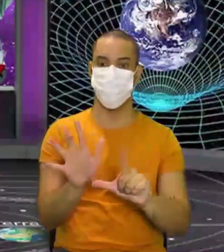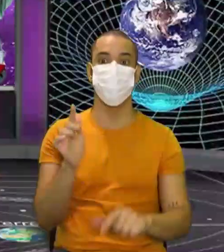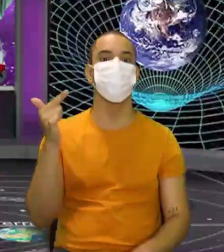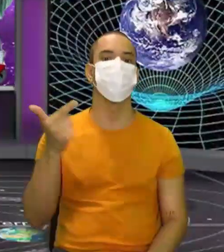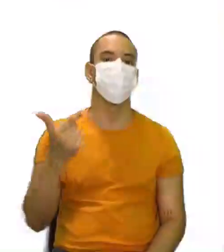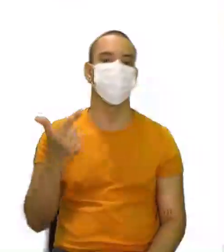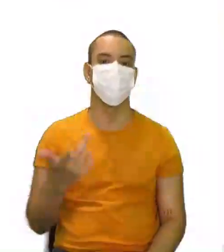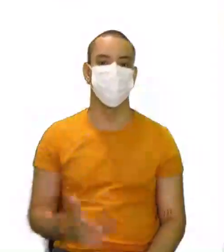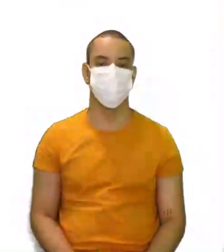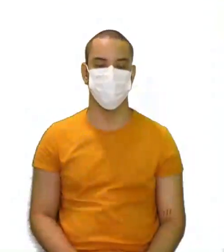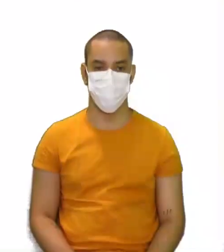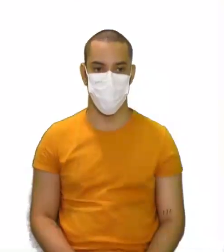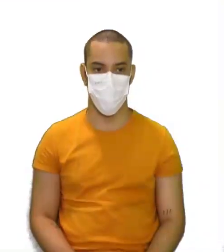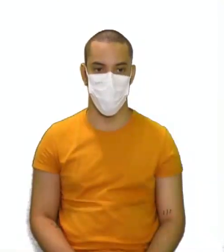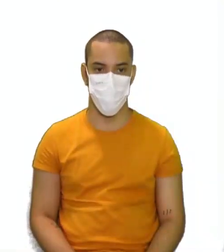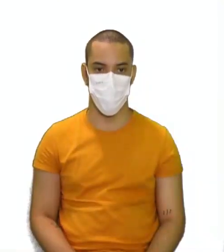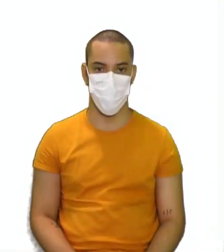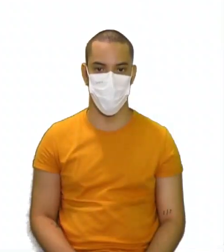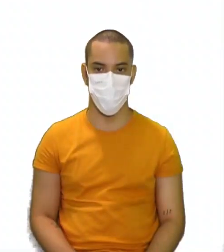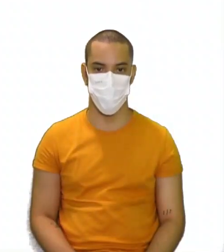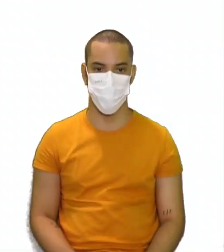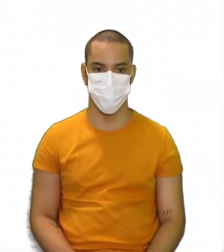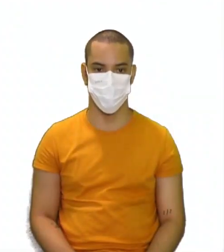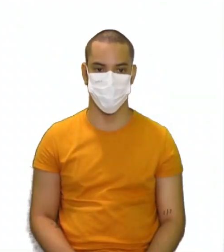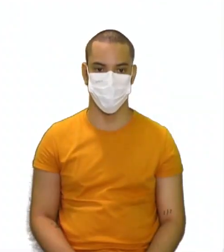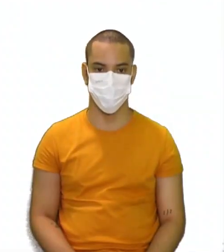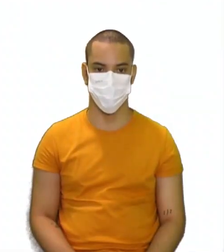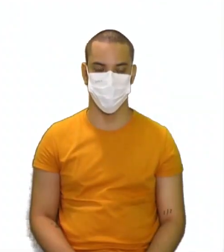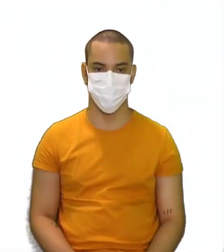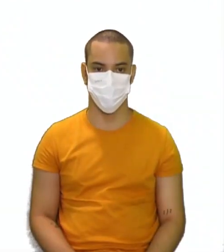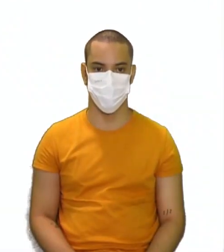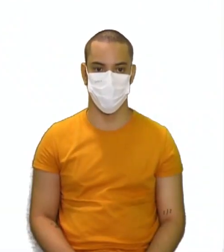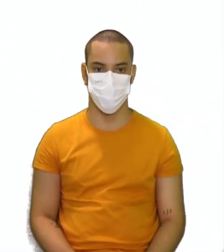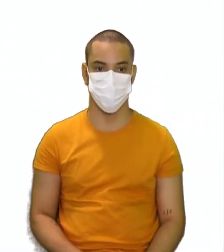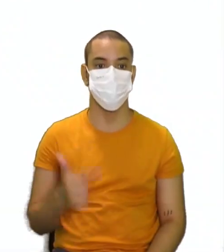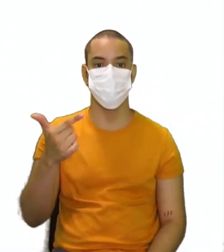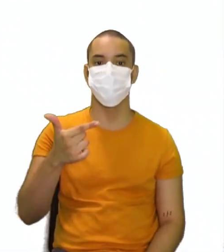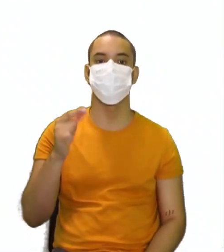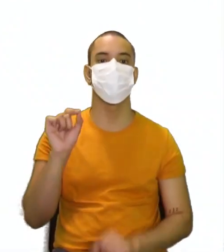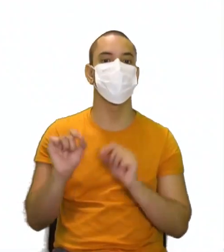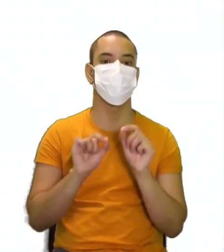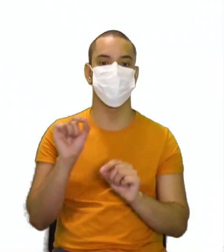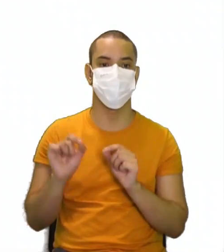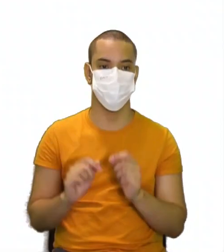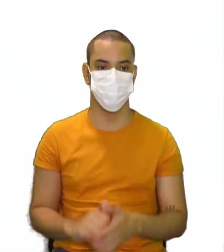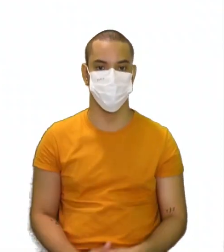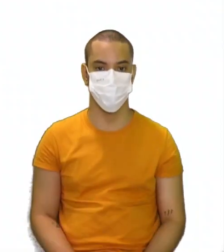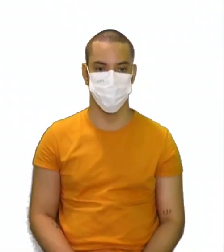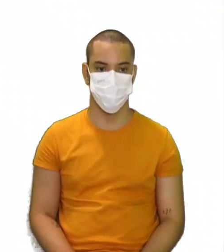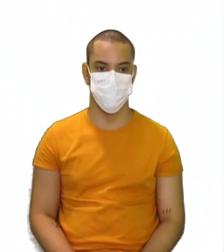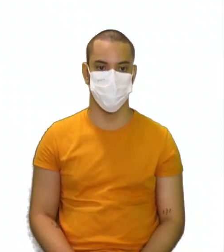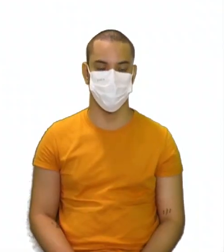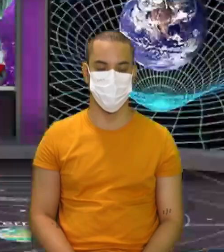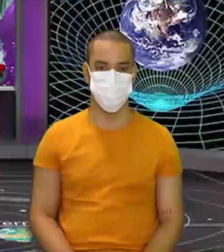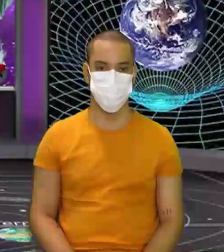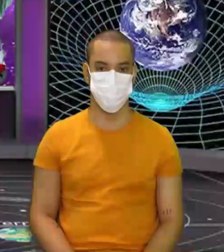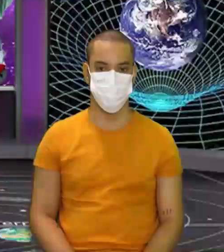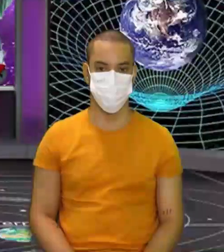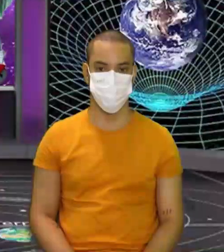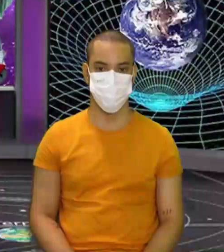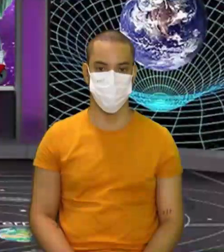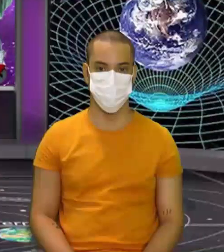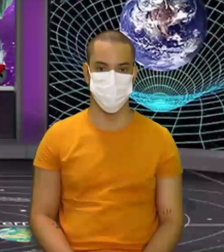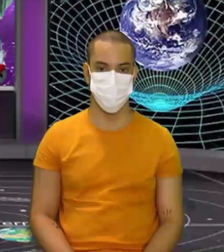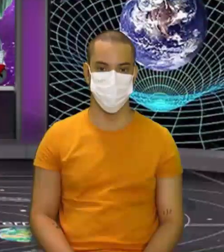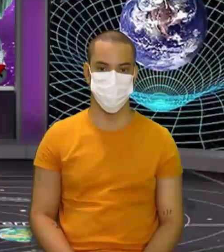segundo. Então, o segundo caso aí, você vê como se estivesse entrando na TV e o campo à frente. Dá uma olhadinha aqui. É como se você olhasse